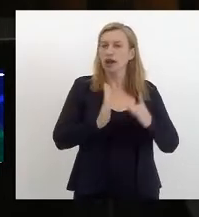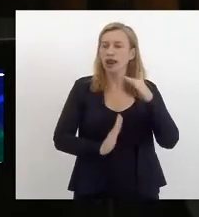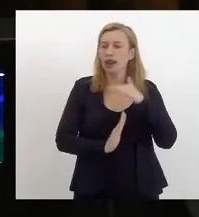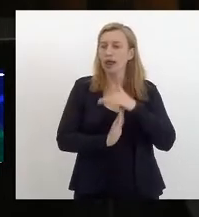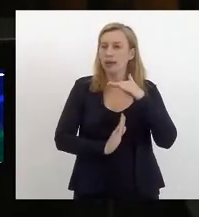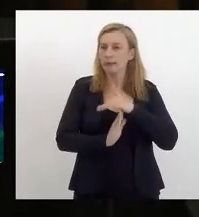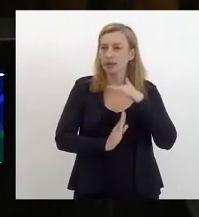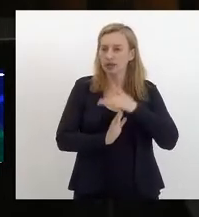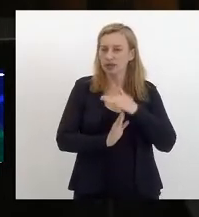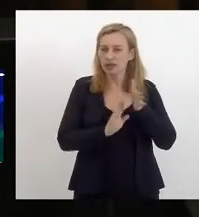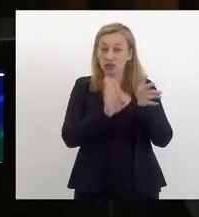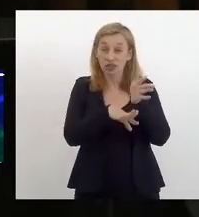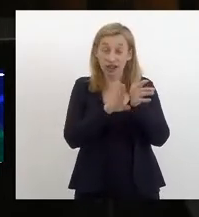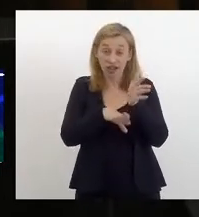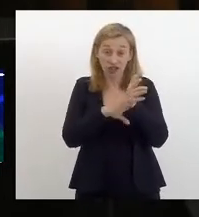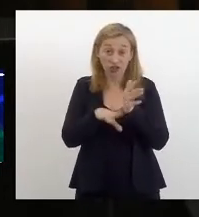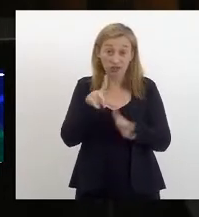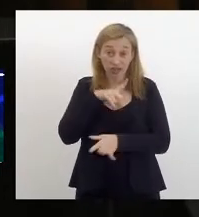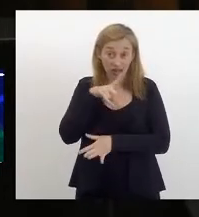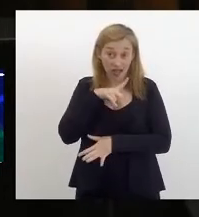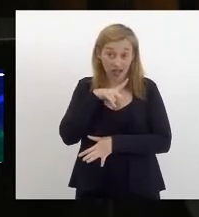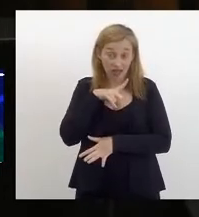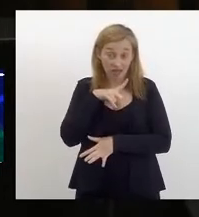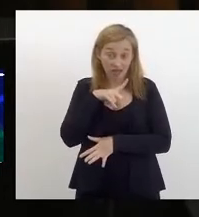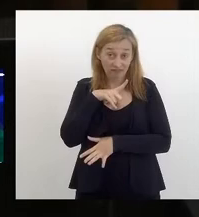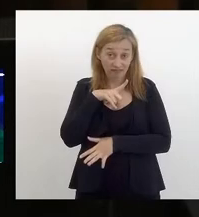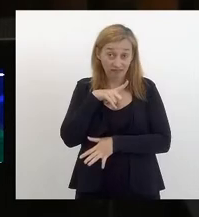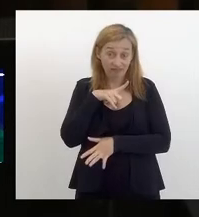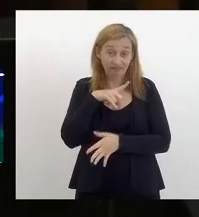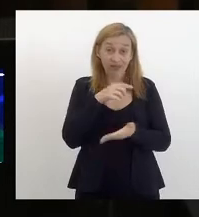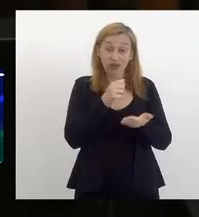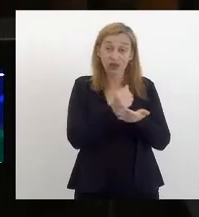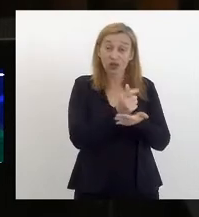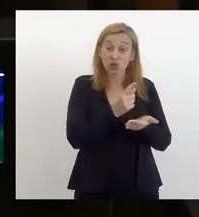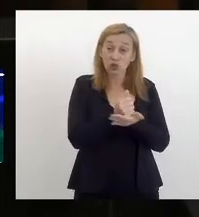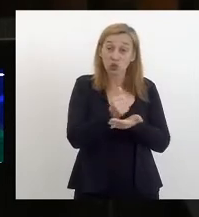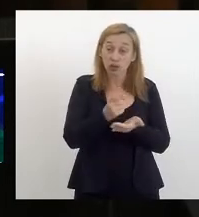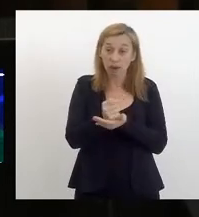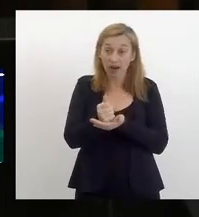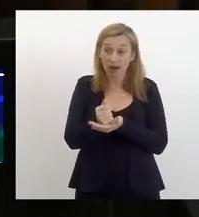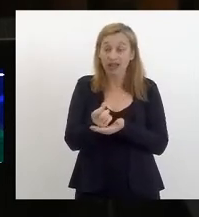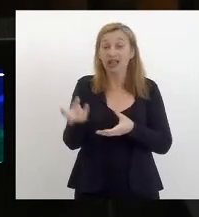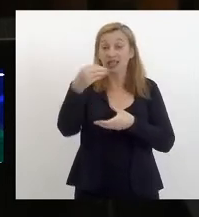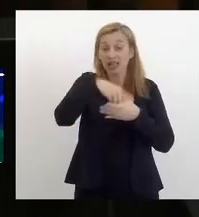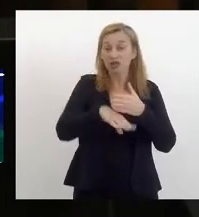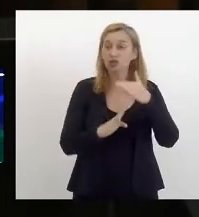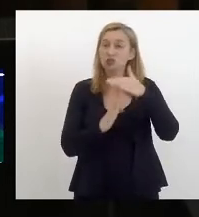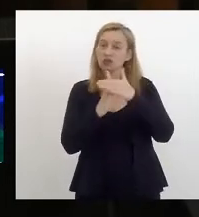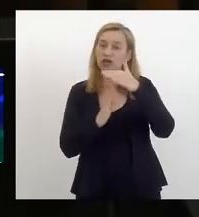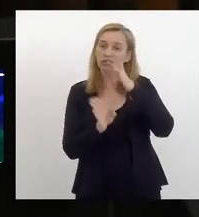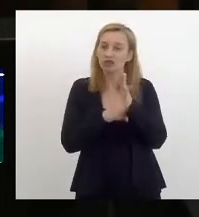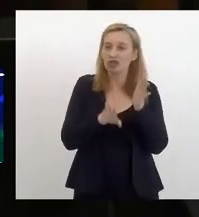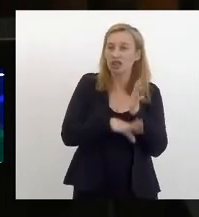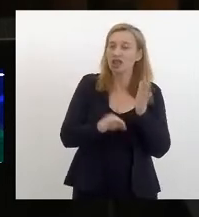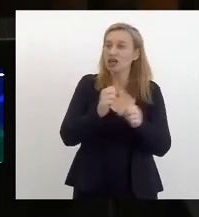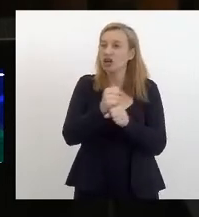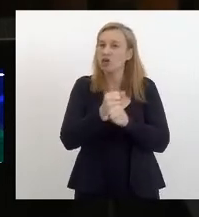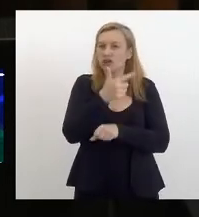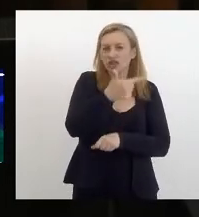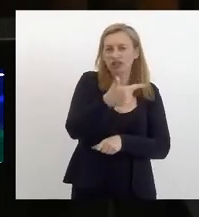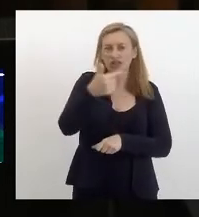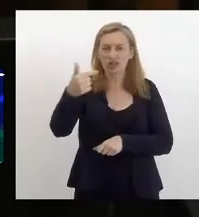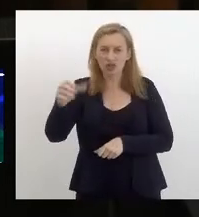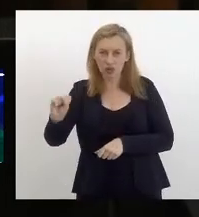limitados pelo teto de gastos de despesa de pessoal tá dentro do teto de gastos que é o ano de 18